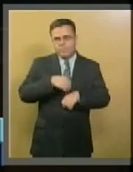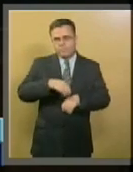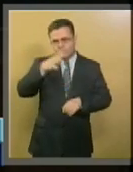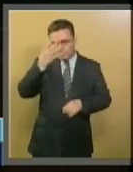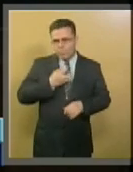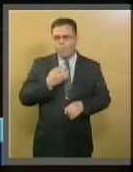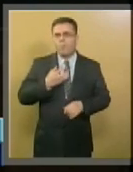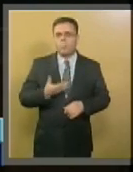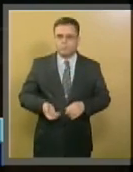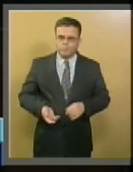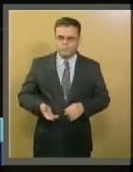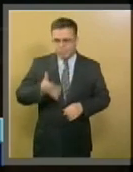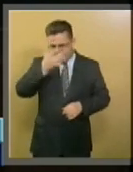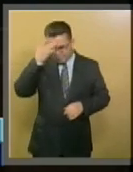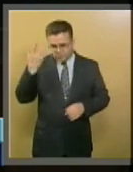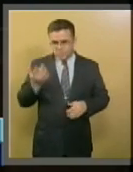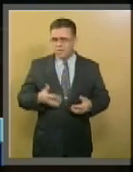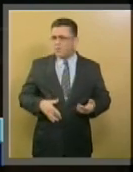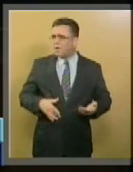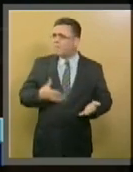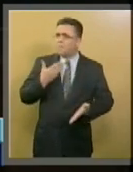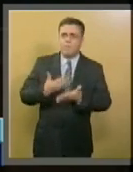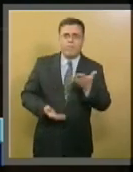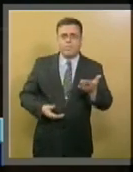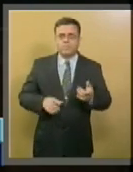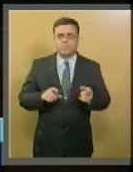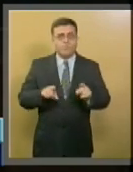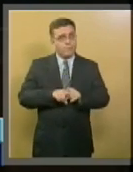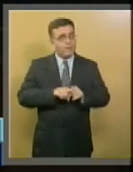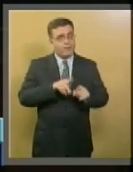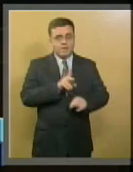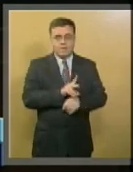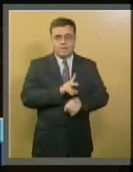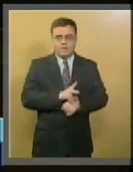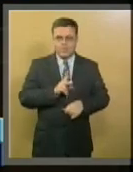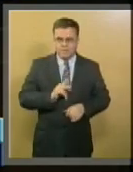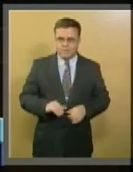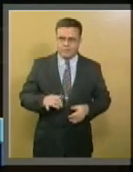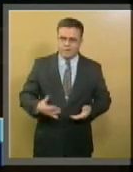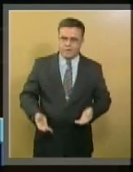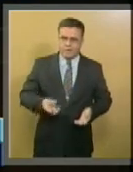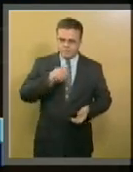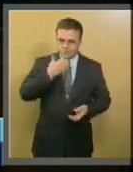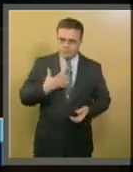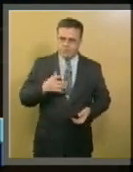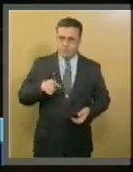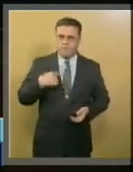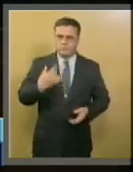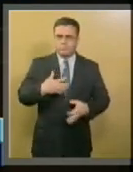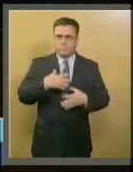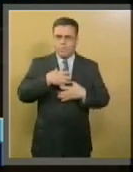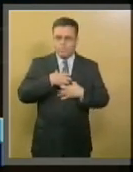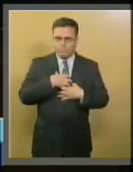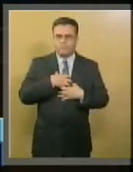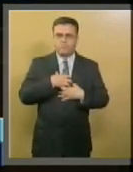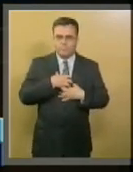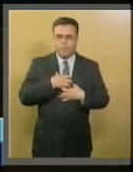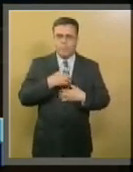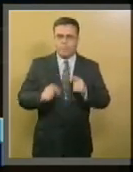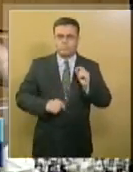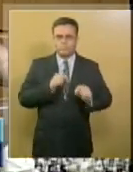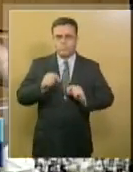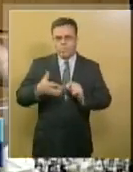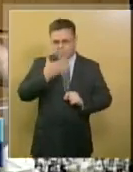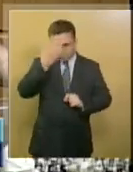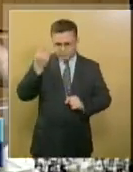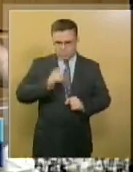que tem animal perdido, animal achado ou animal para adotar também. Bacana, né? A gente se mobiliza pelos bichos, mas não podemos nos